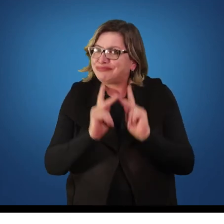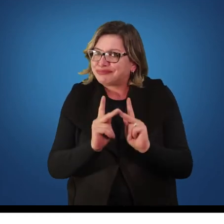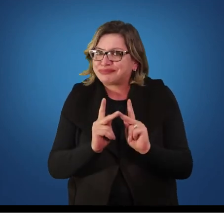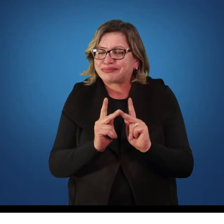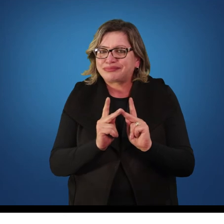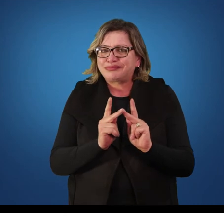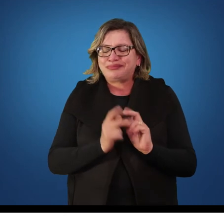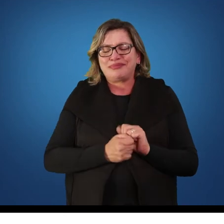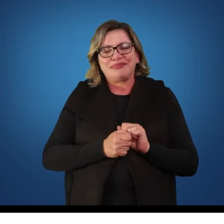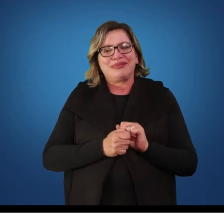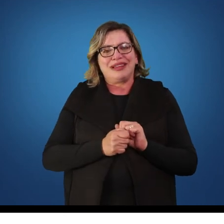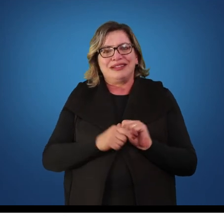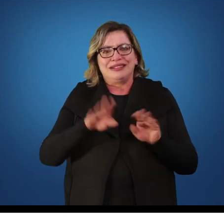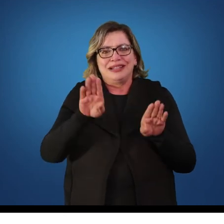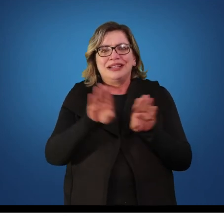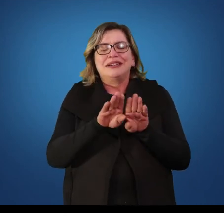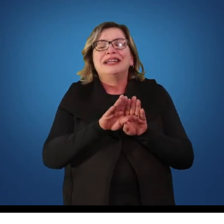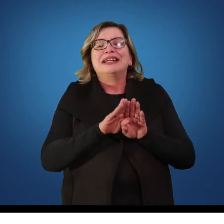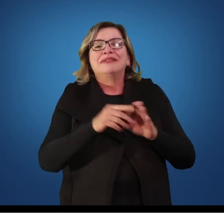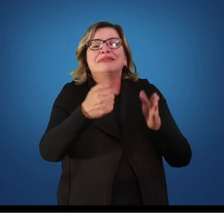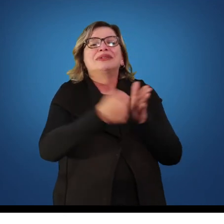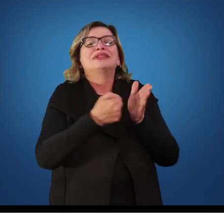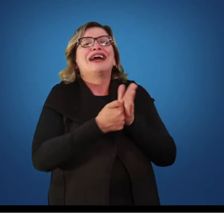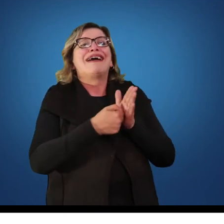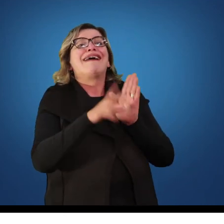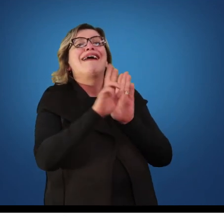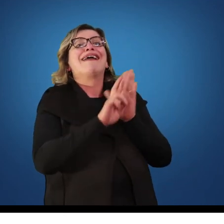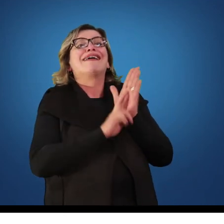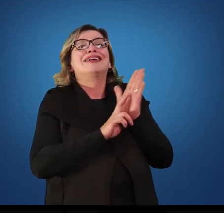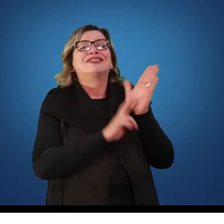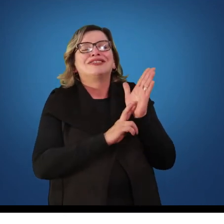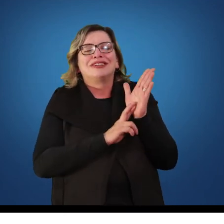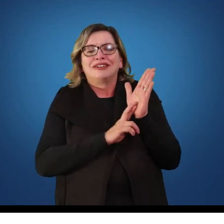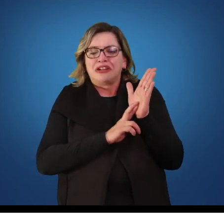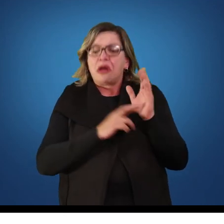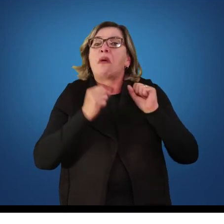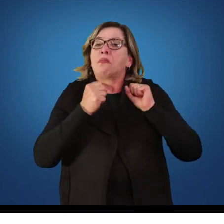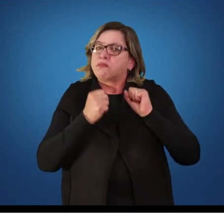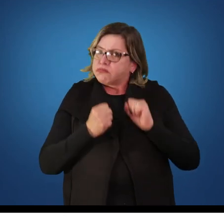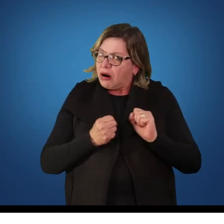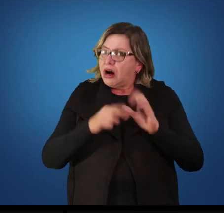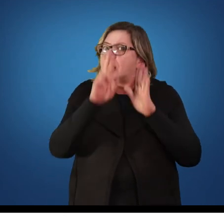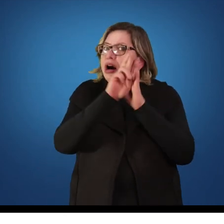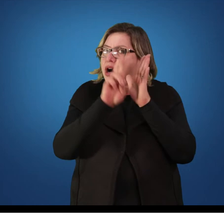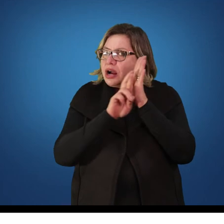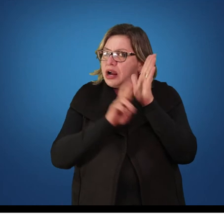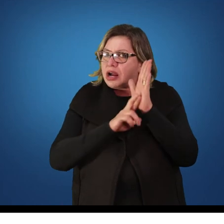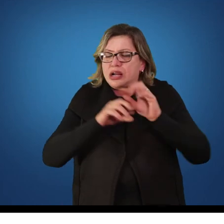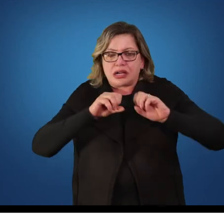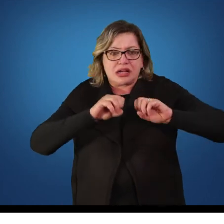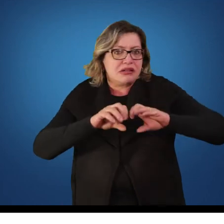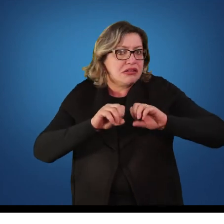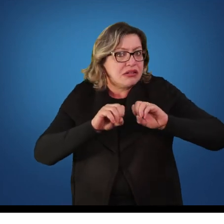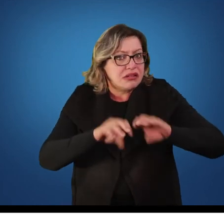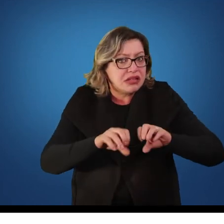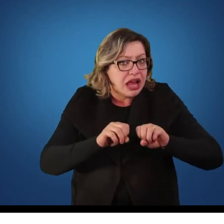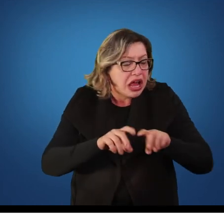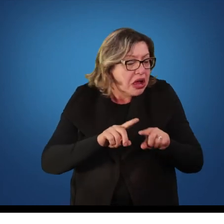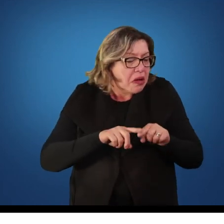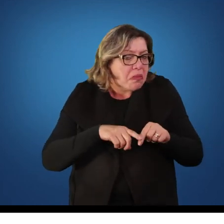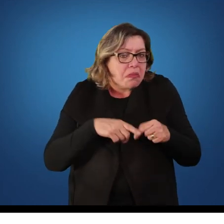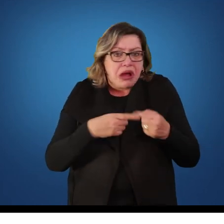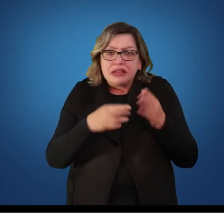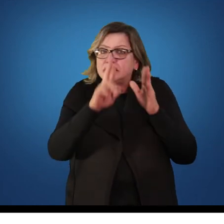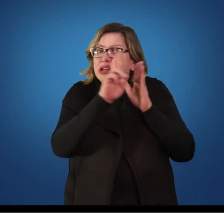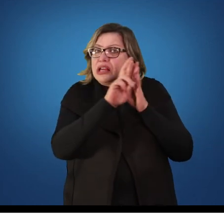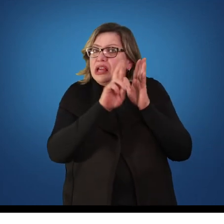professor regras é a você ensina mas digamos que as regras suficientes para